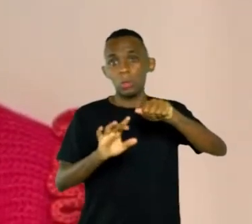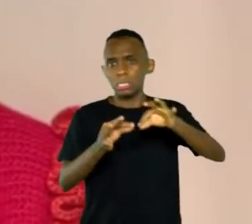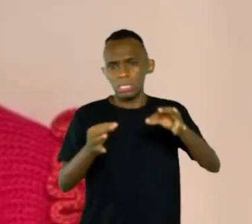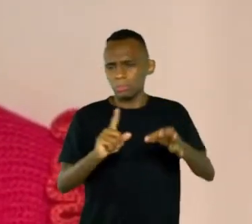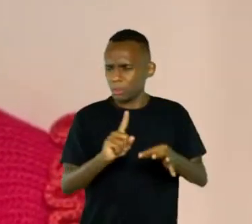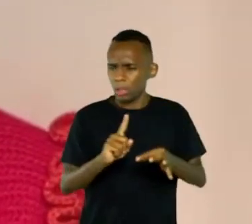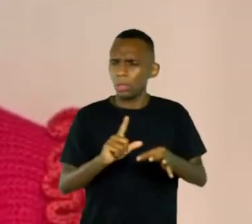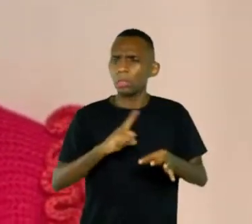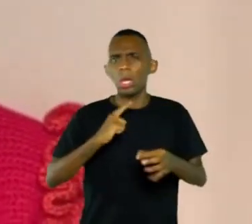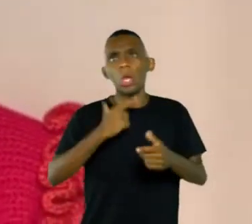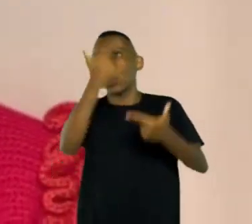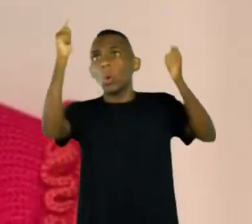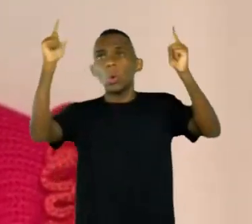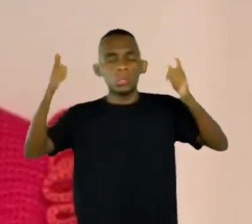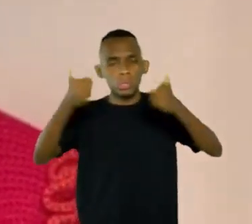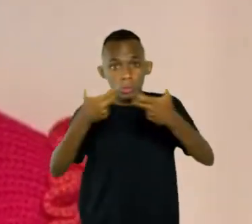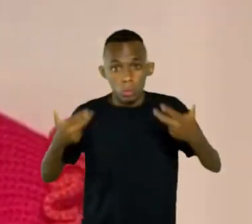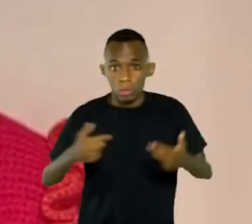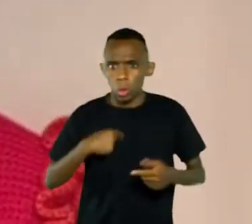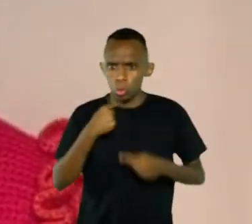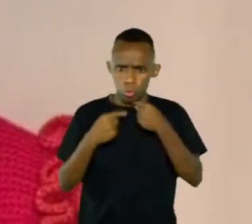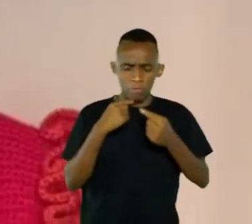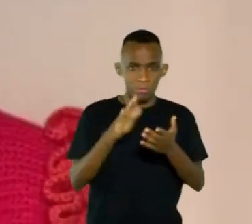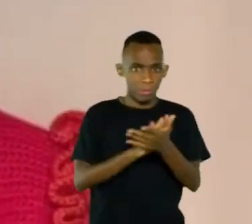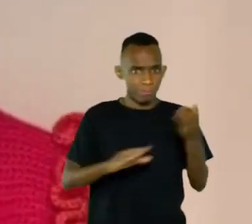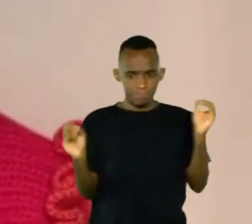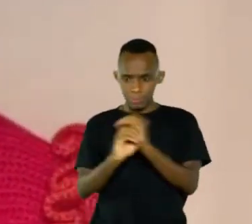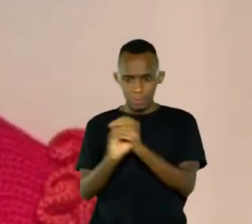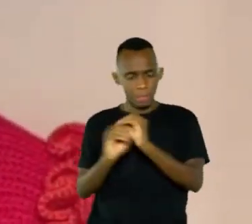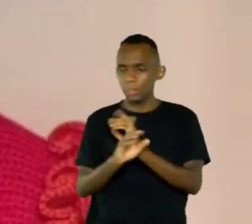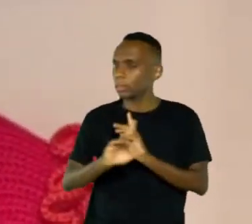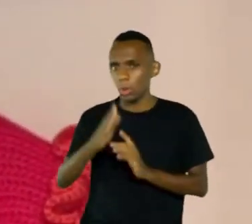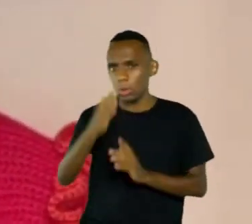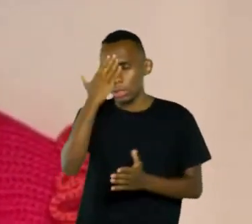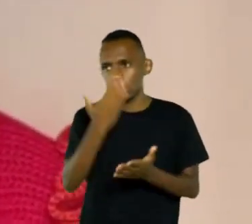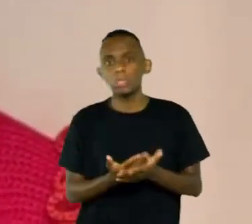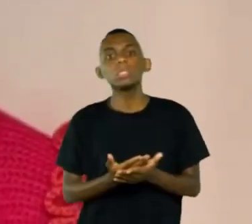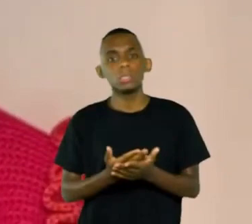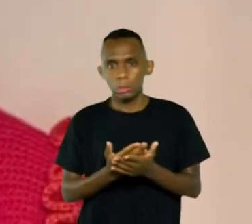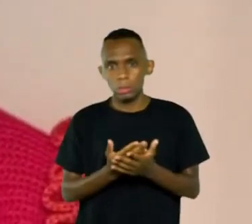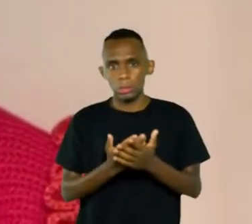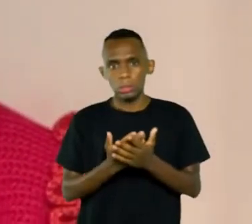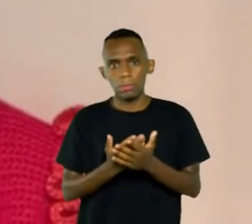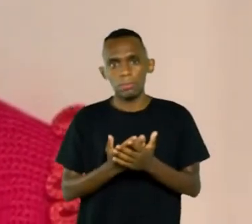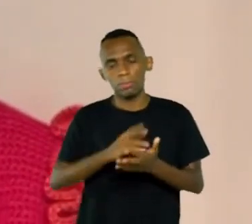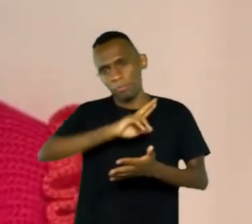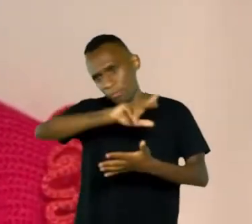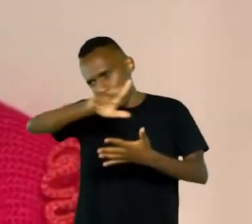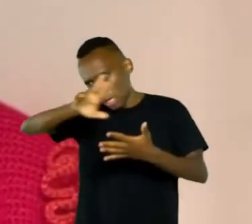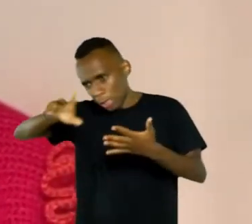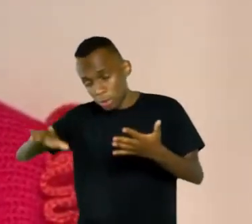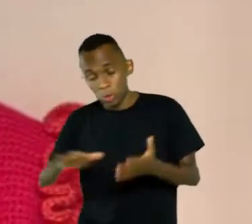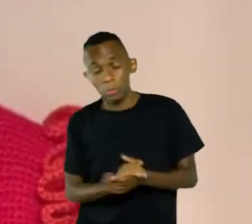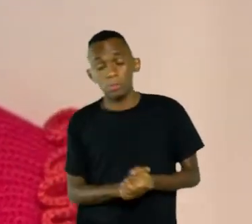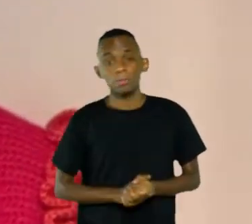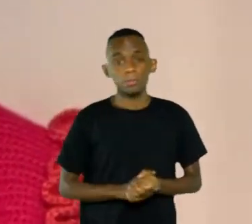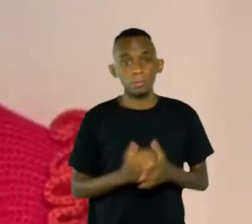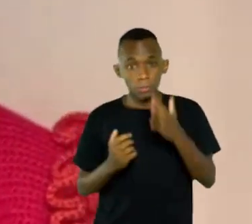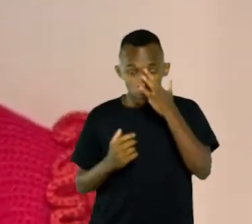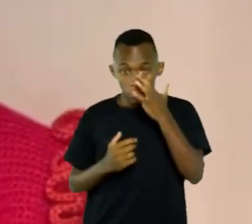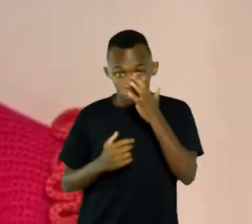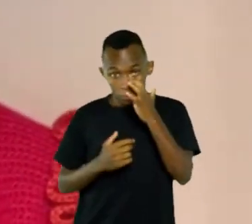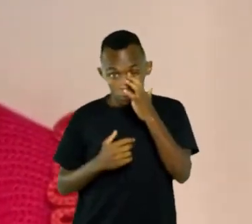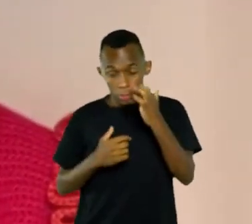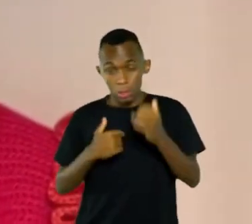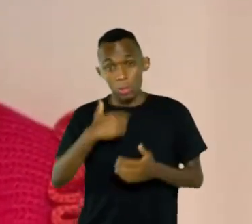Então, eu não duvido de nada e acredito no imponderável. Não à toa fiz numerologia cabalística, né? Eu acredito que